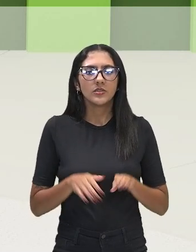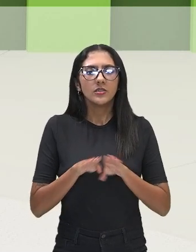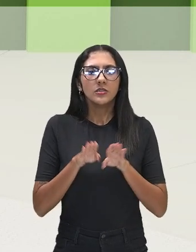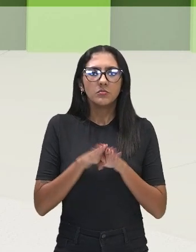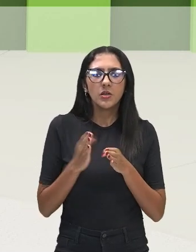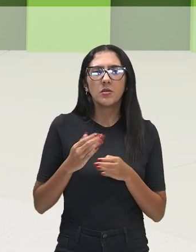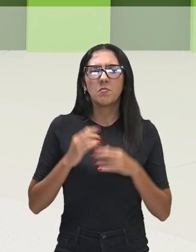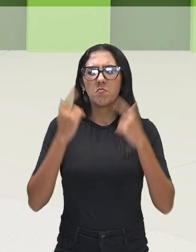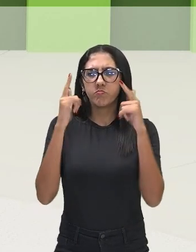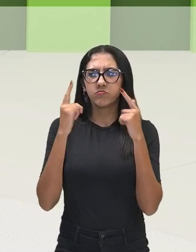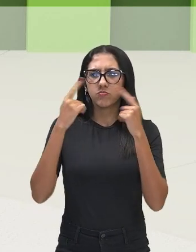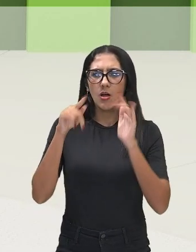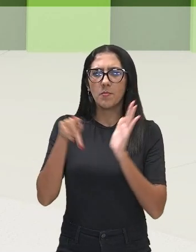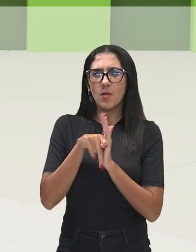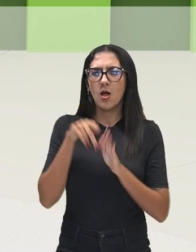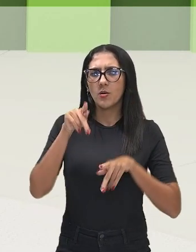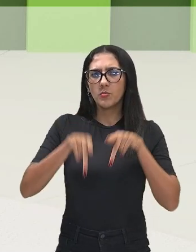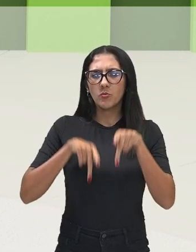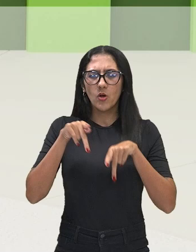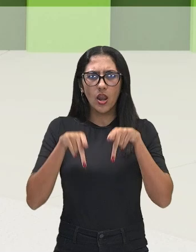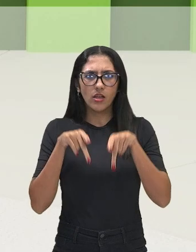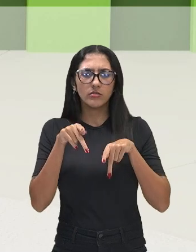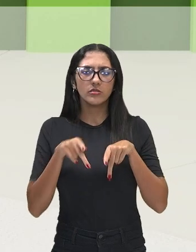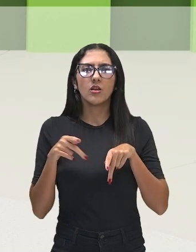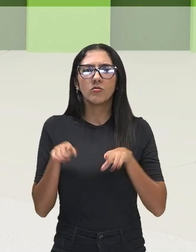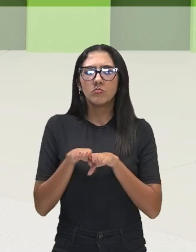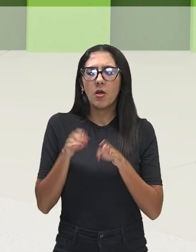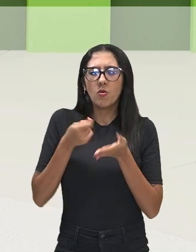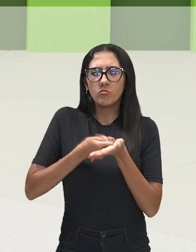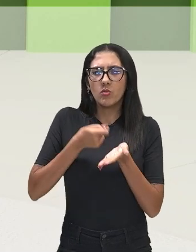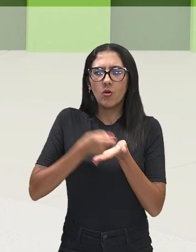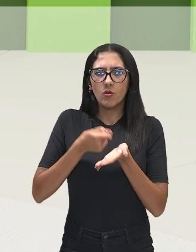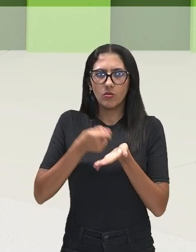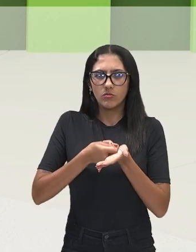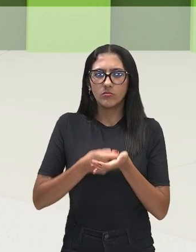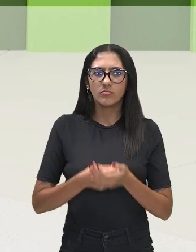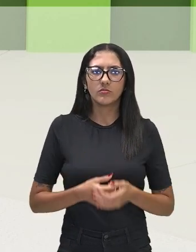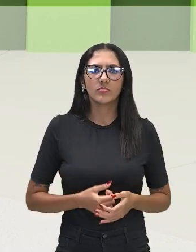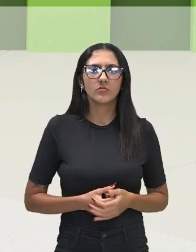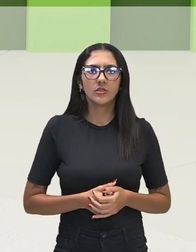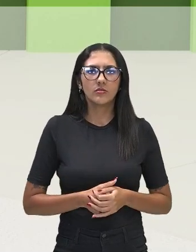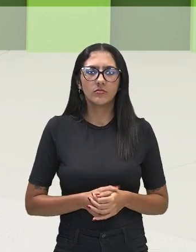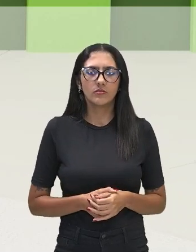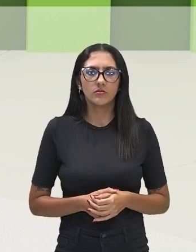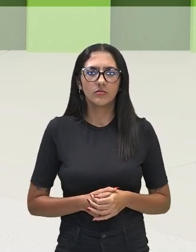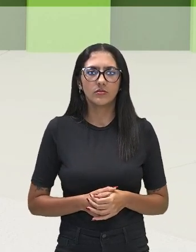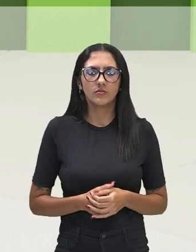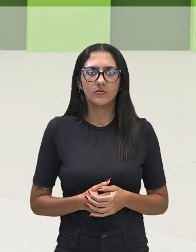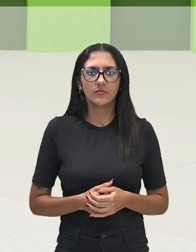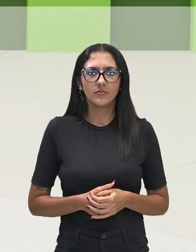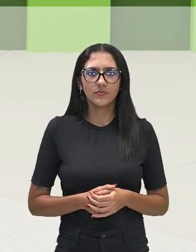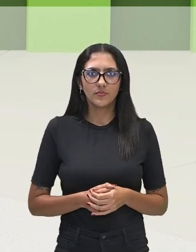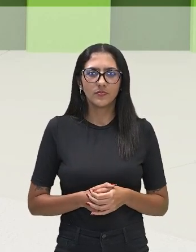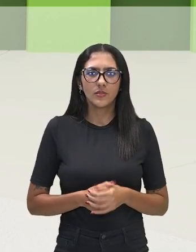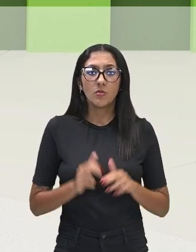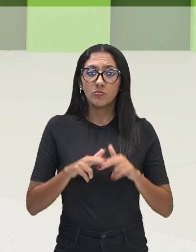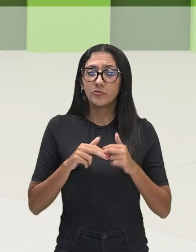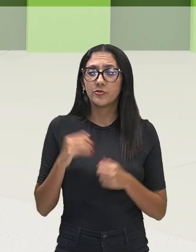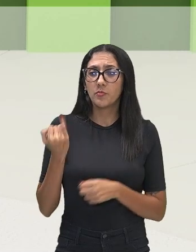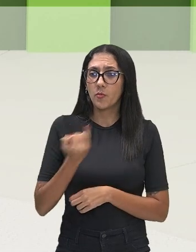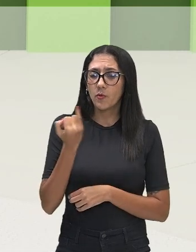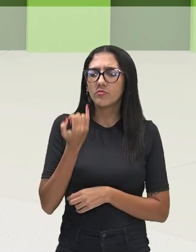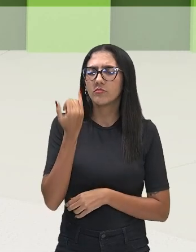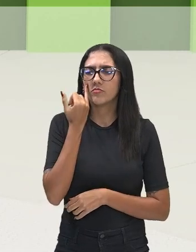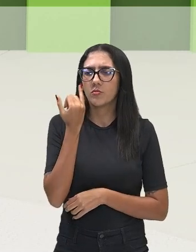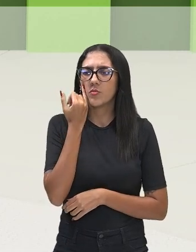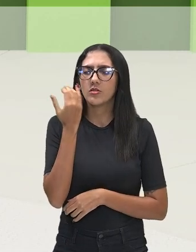popular contra a vacinação obrigatória contra a varíola, né? É importante salientarmos